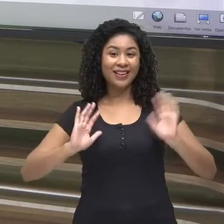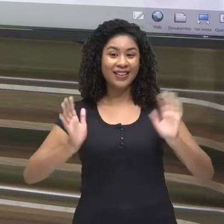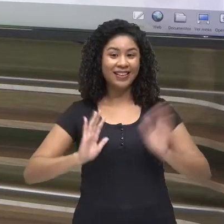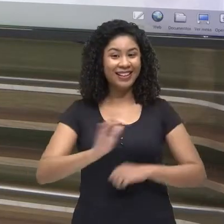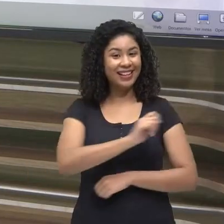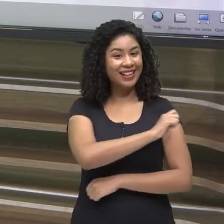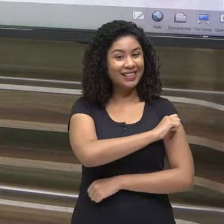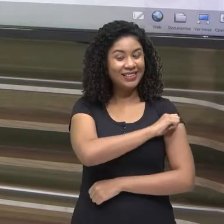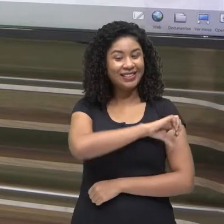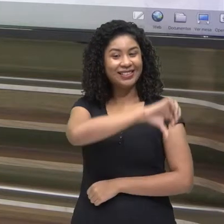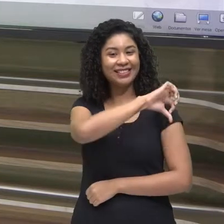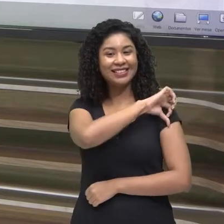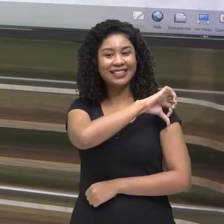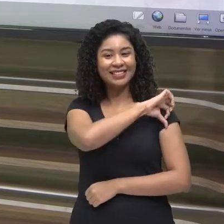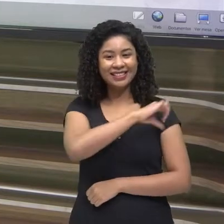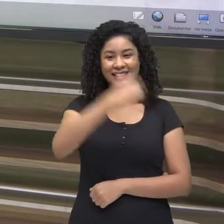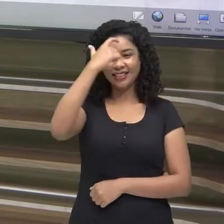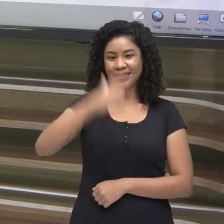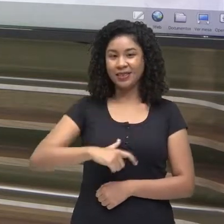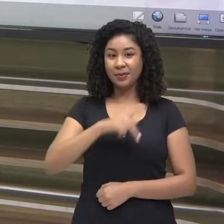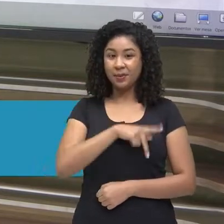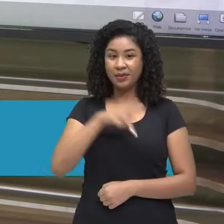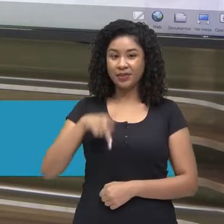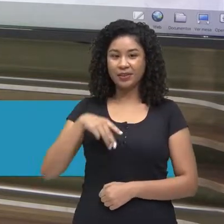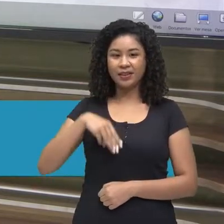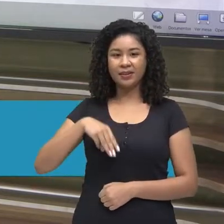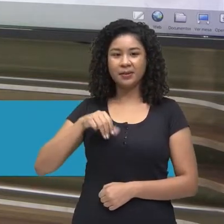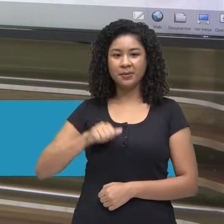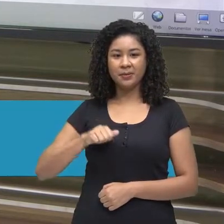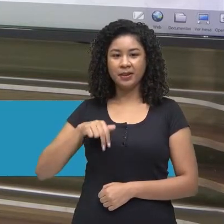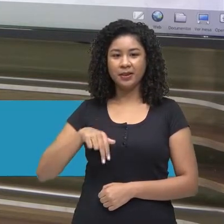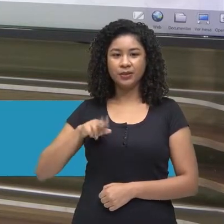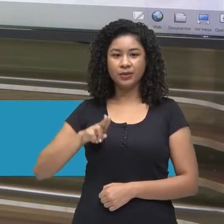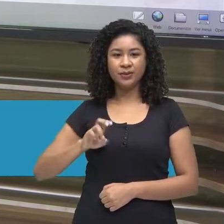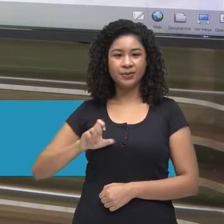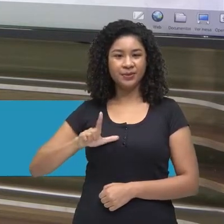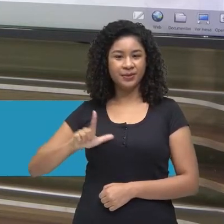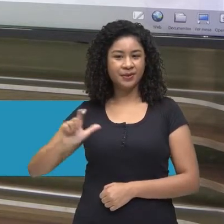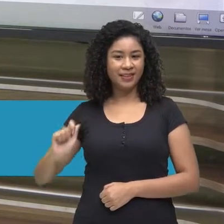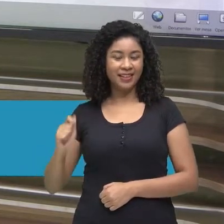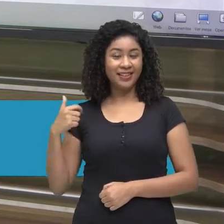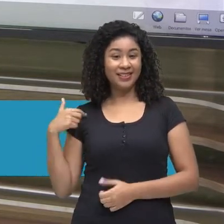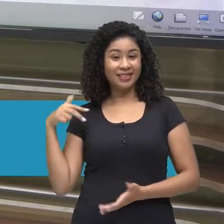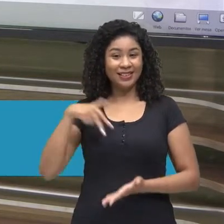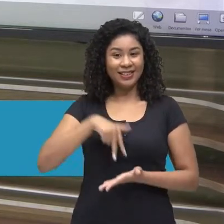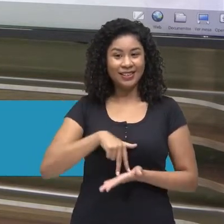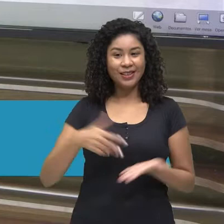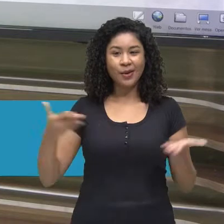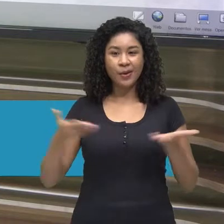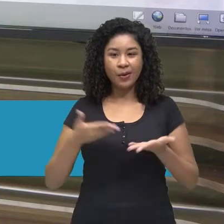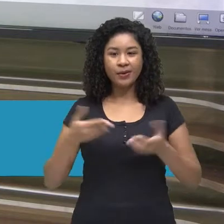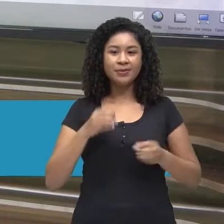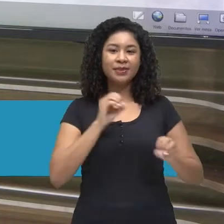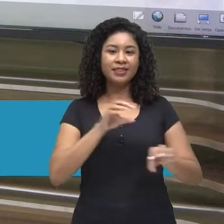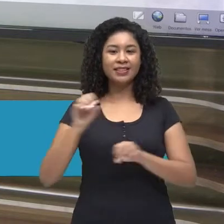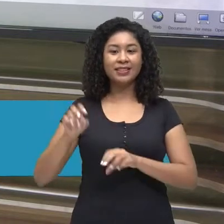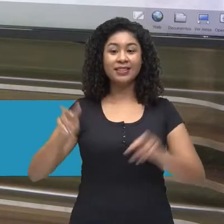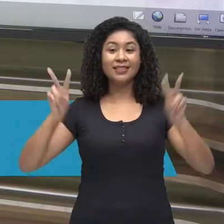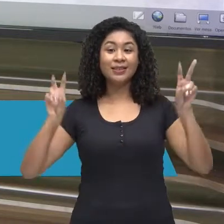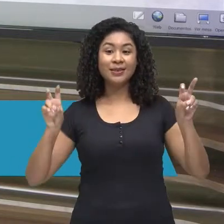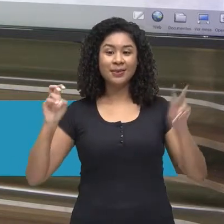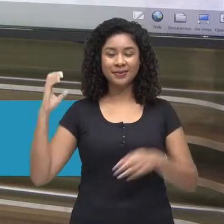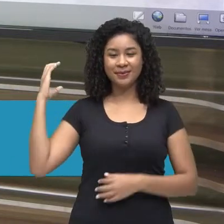alunos do 9º ano, eu sou a professora Manuela e estou aqui para falar um pouquinho sobre ciências, né?